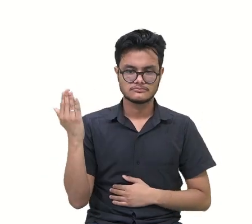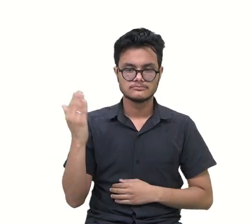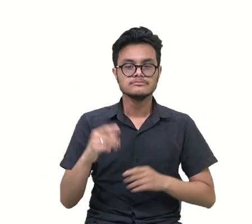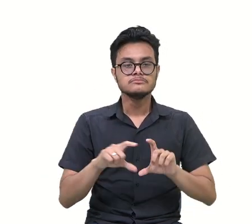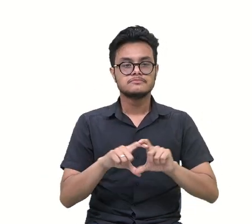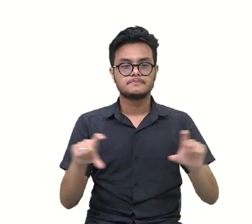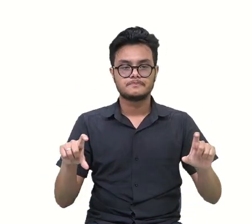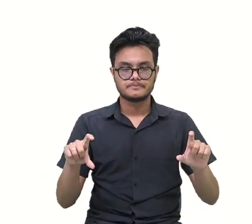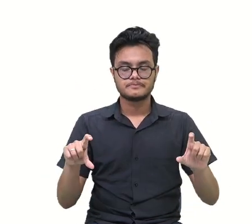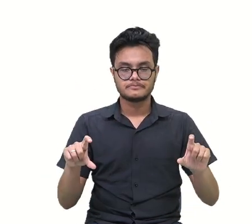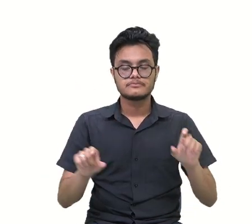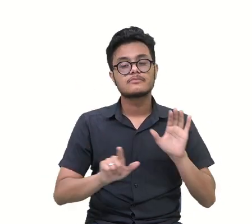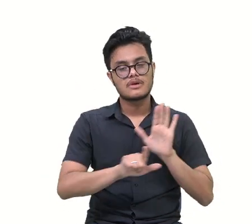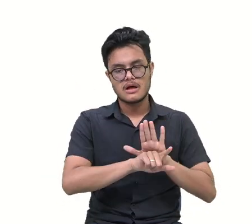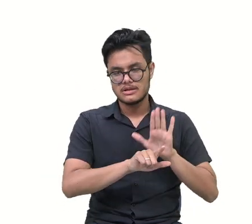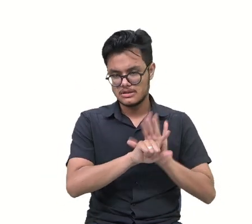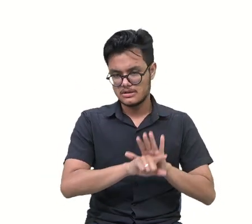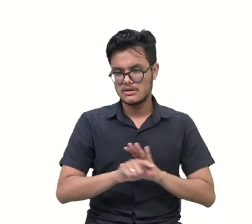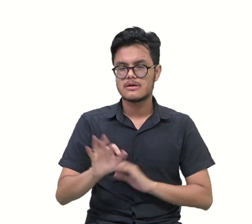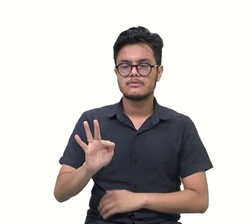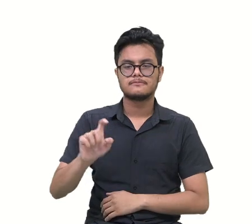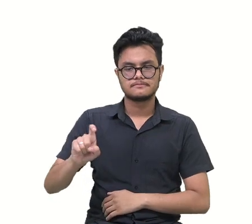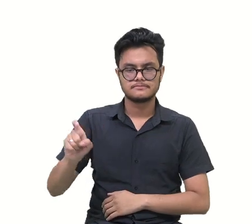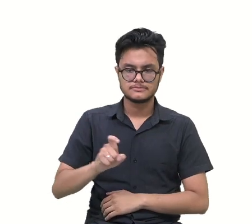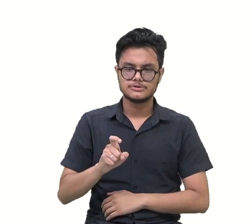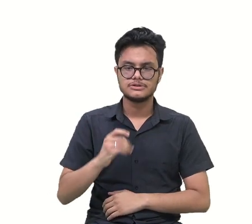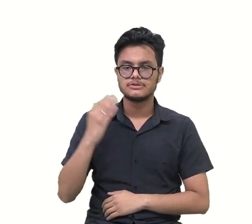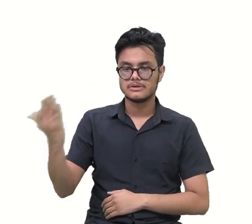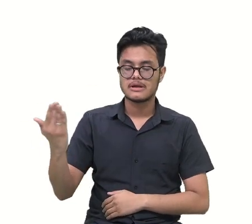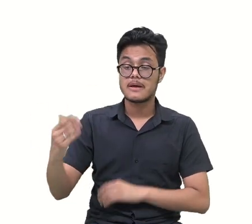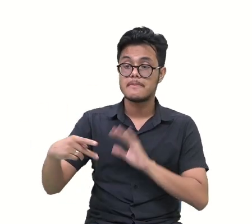que é a lei de formação aqui para essa situação, né?